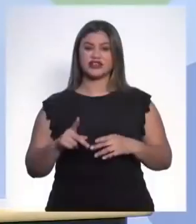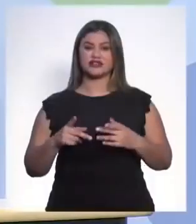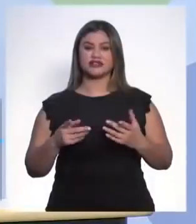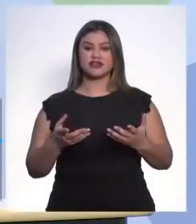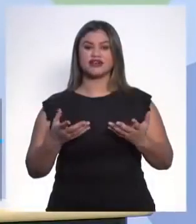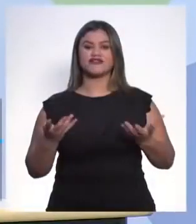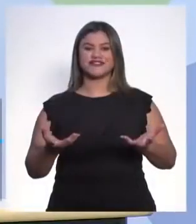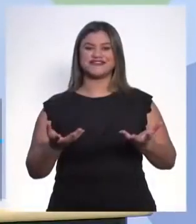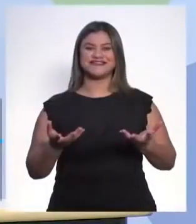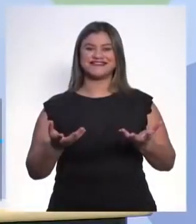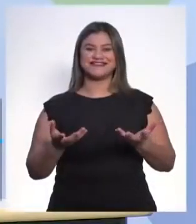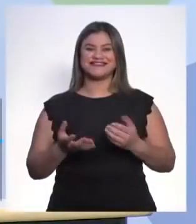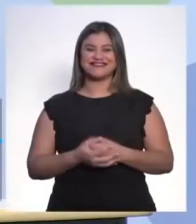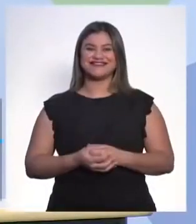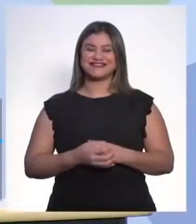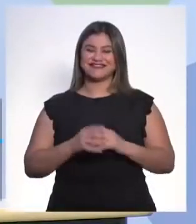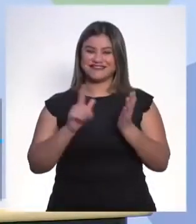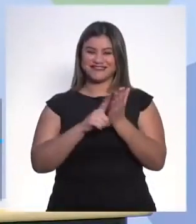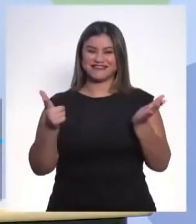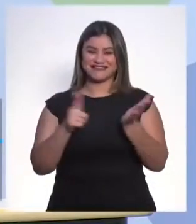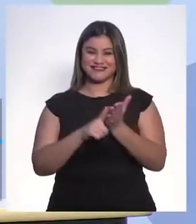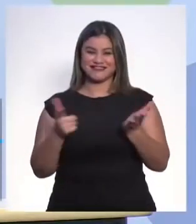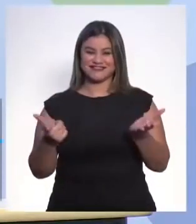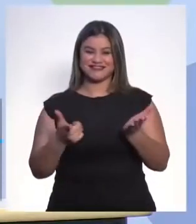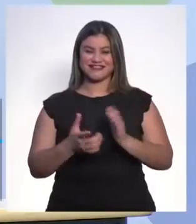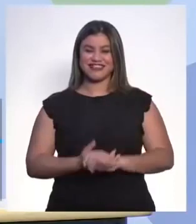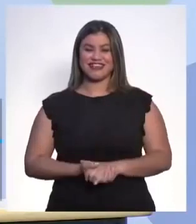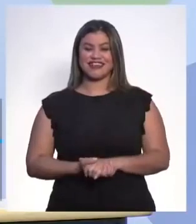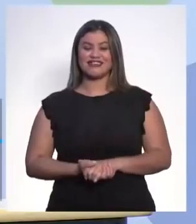jornal. No jornal. Isso.